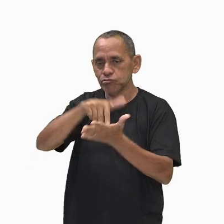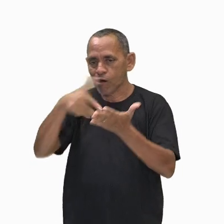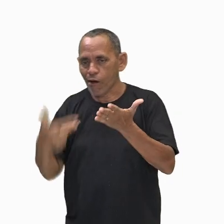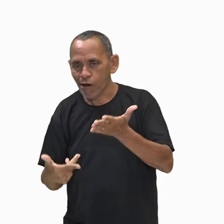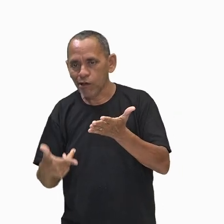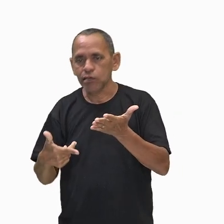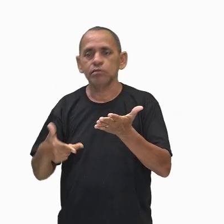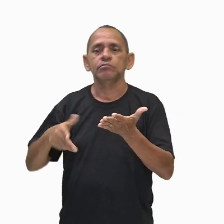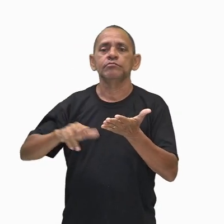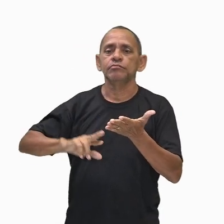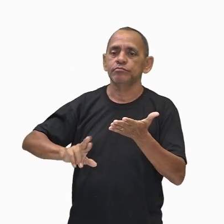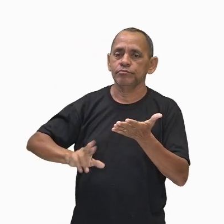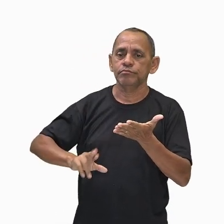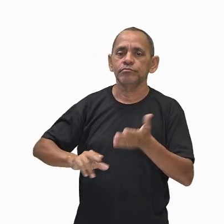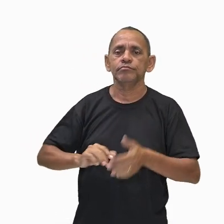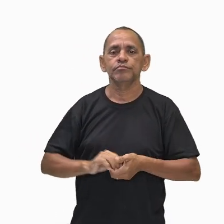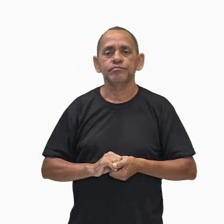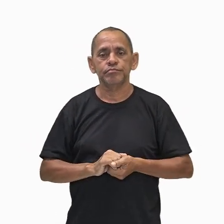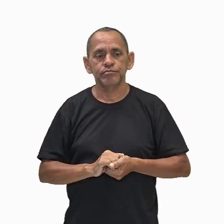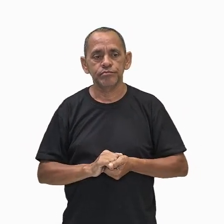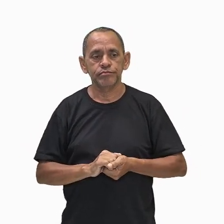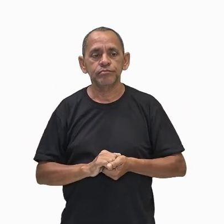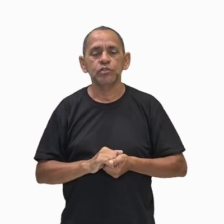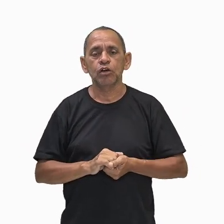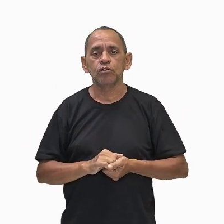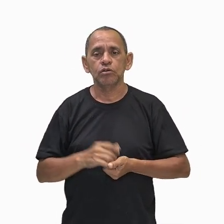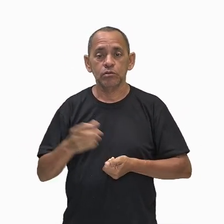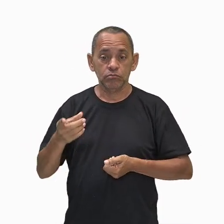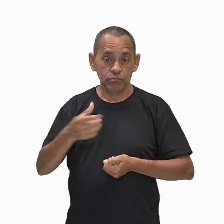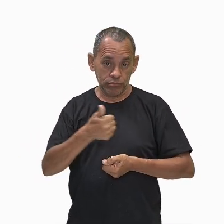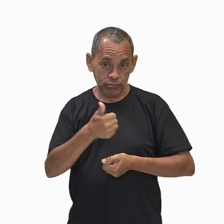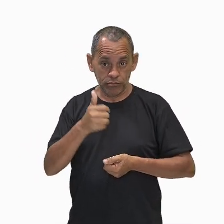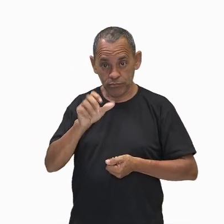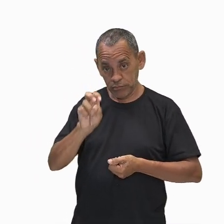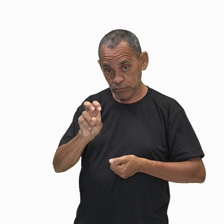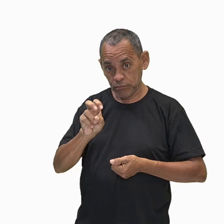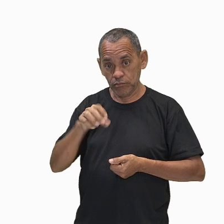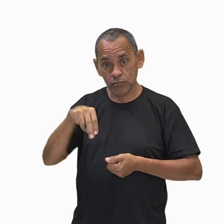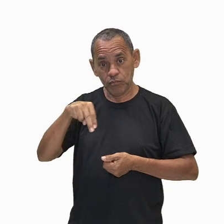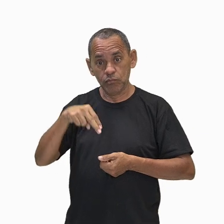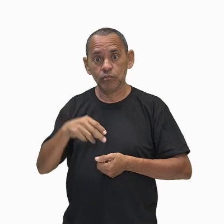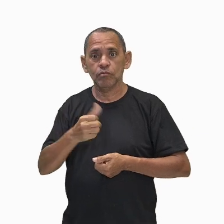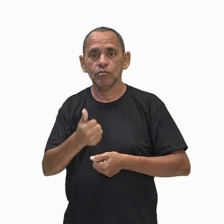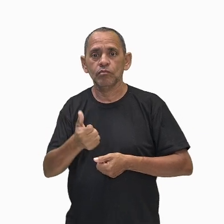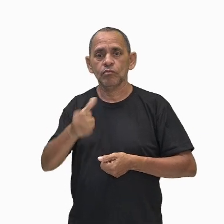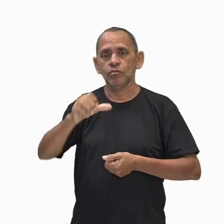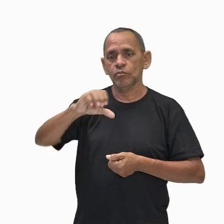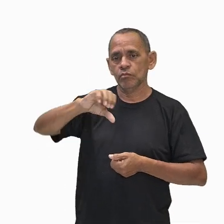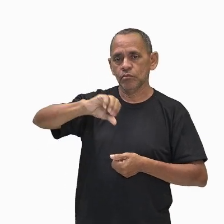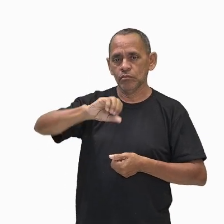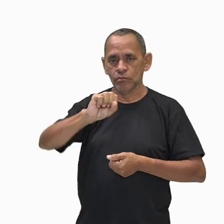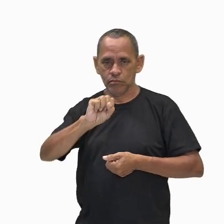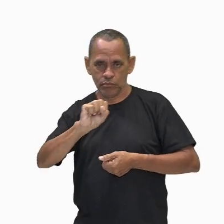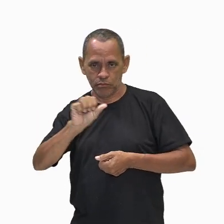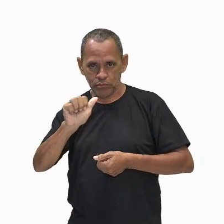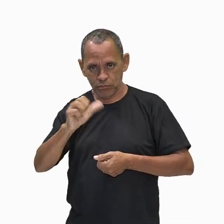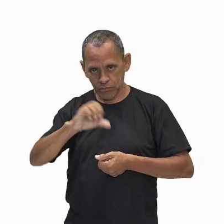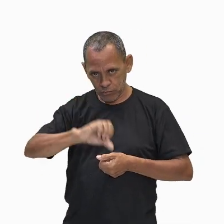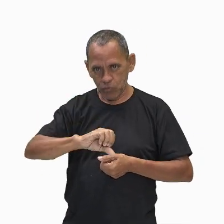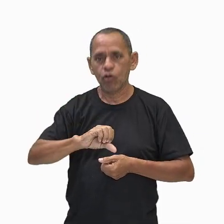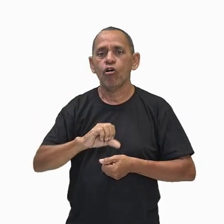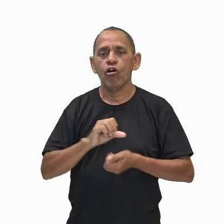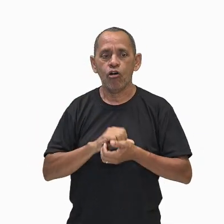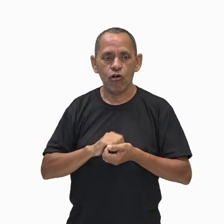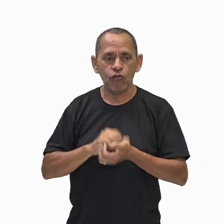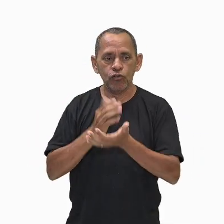Porém, então, nós temos aí no dia 15 de novembro, então, de 1889, um golpe militar